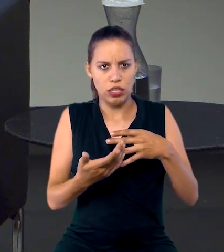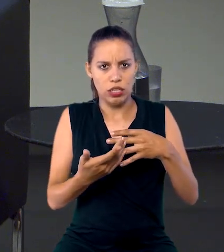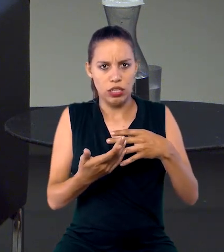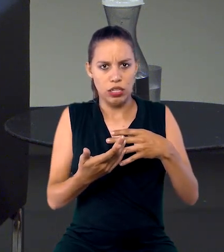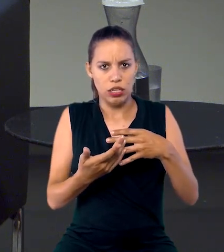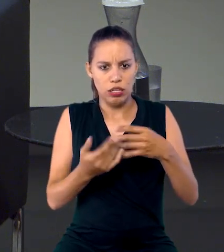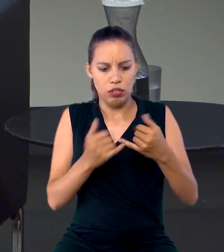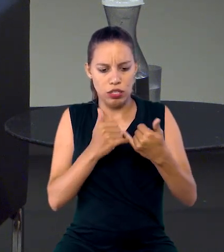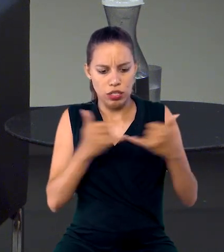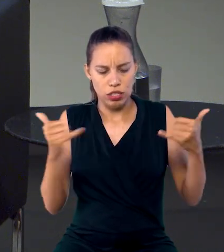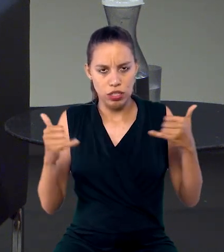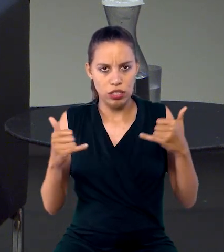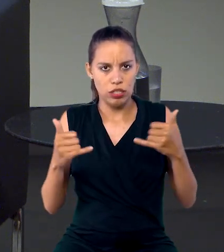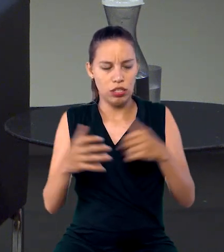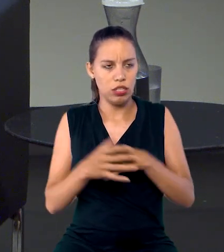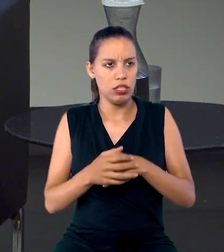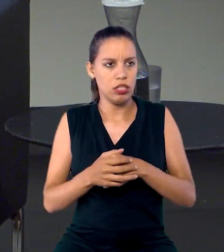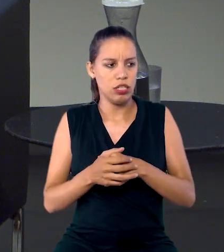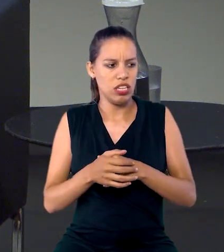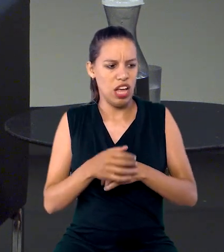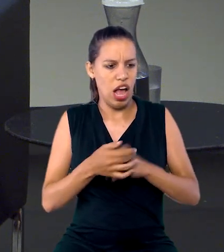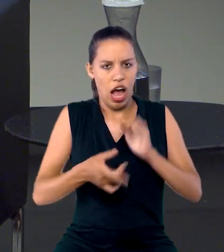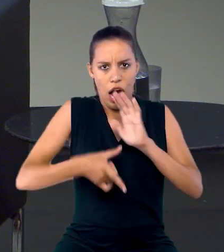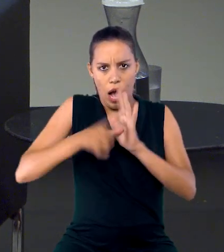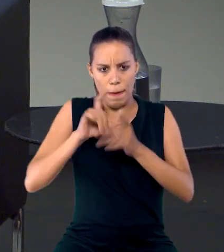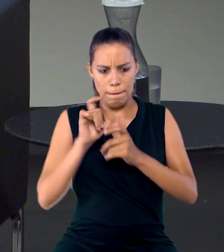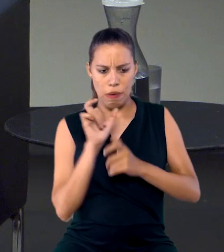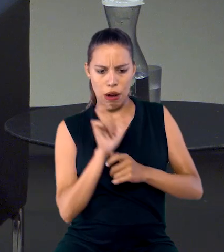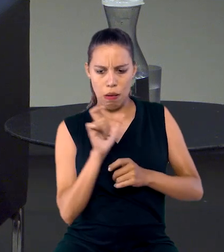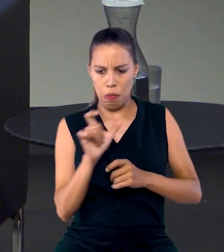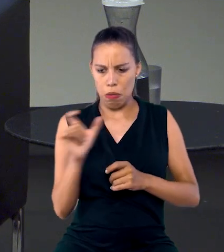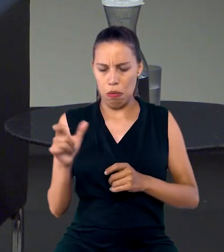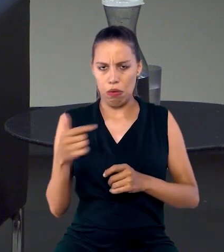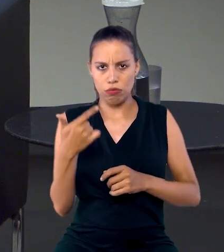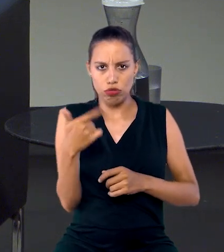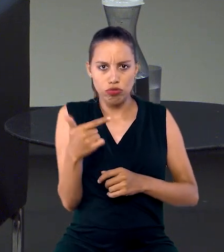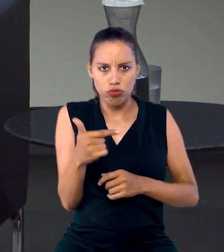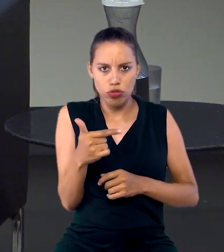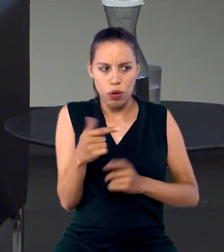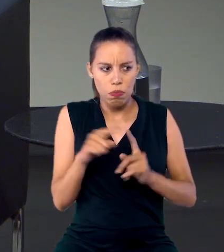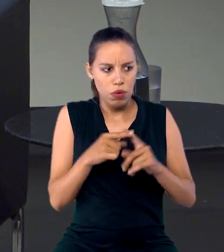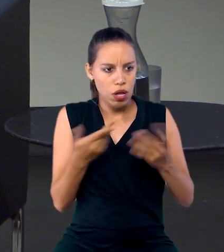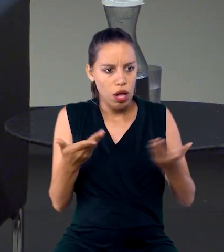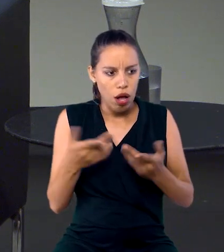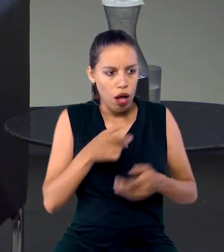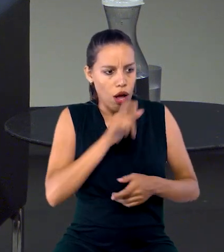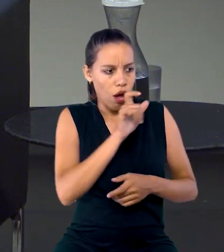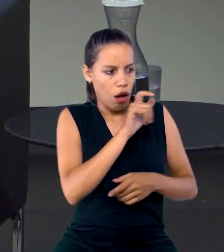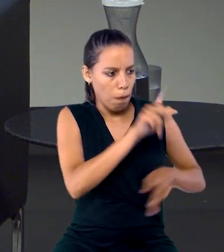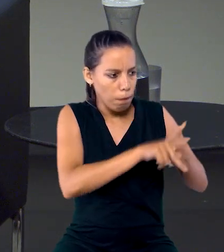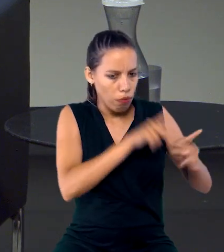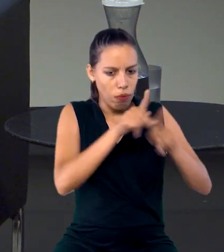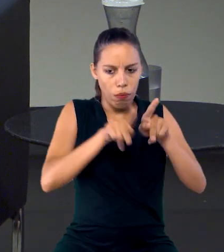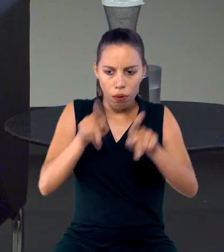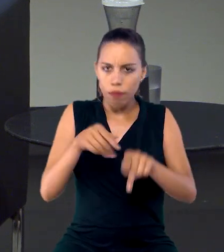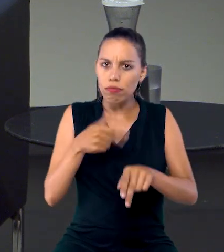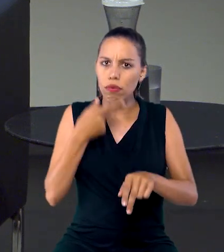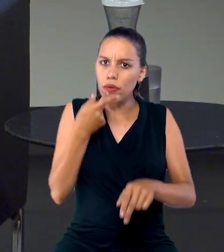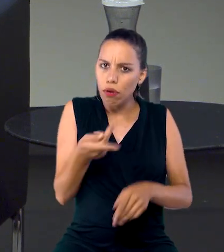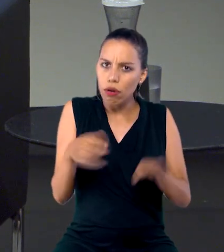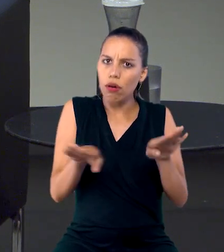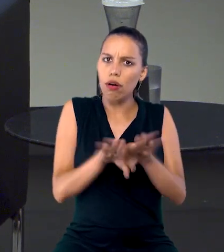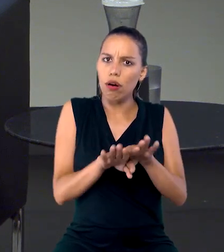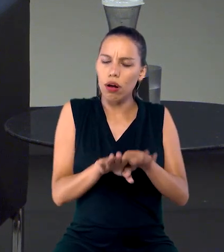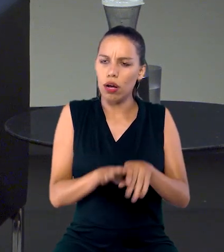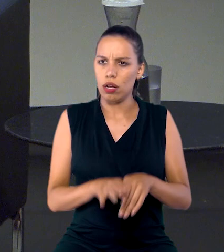não existiam na sua língua. Essas são as palavras da violência. Então, o que eu, como jornalista, podia escutar eram